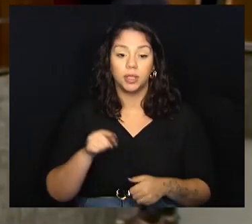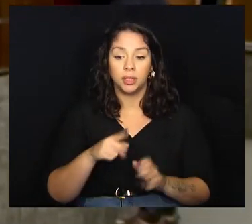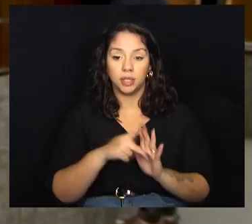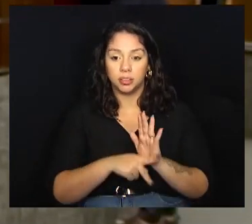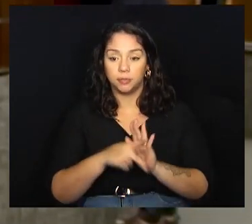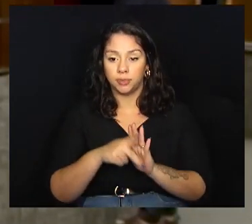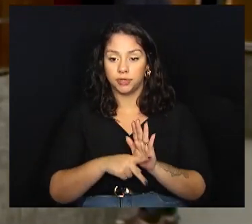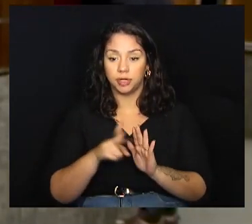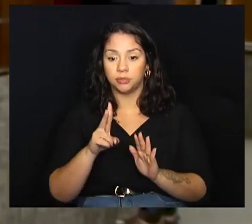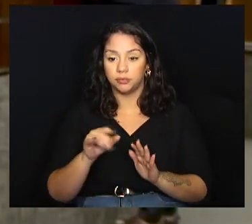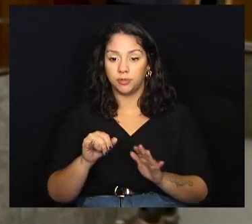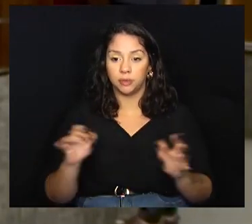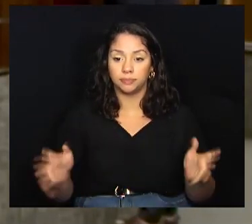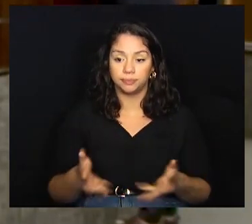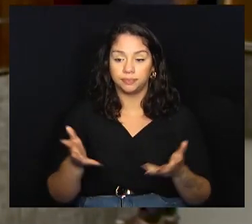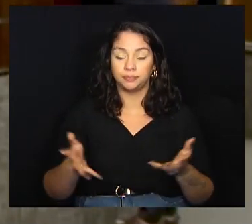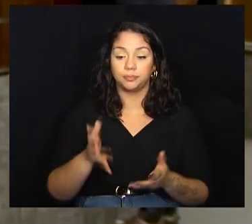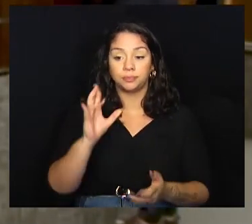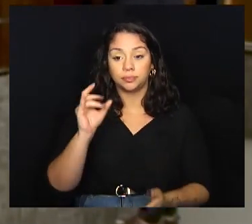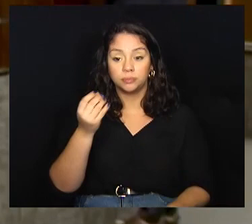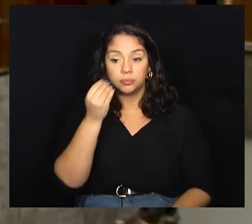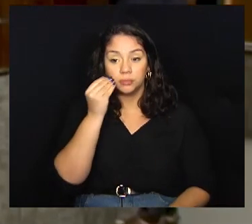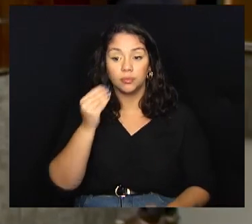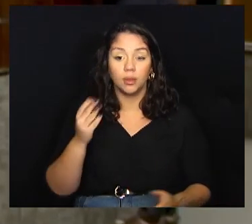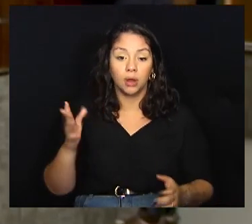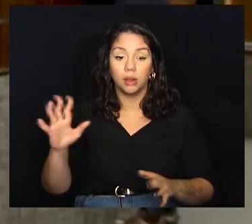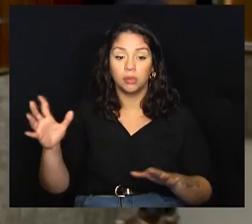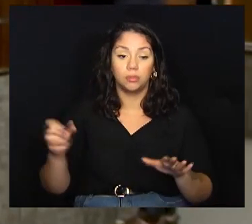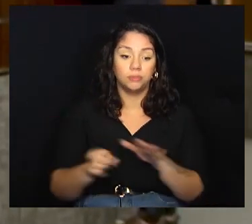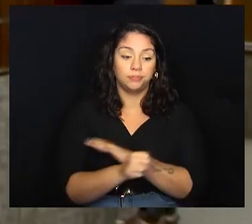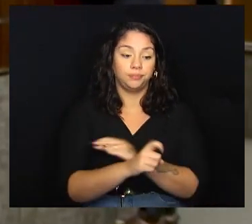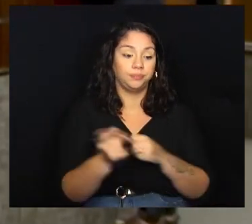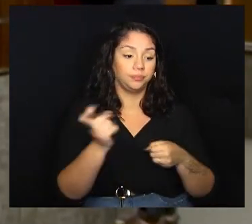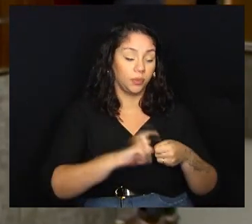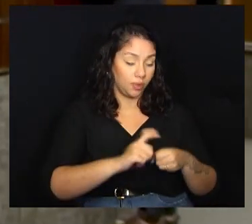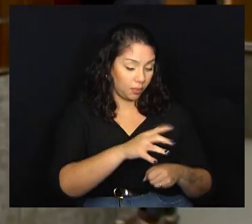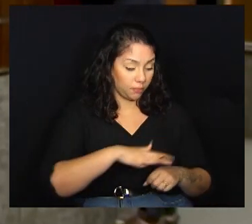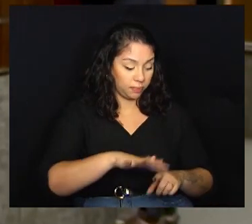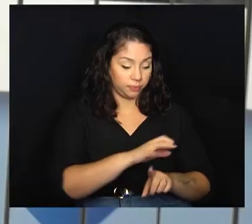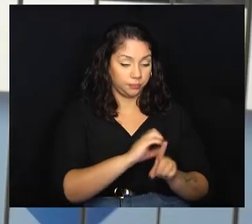dar um incentivo, vai dar oportunidade para inserir novamente a sociedade.